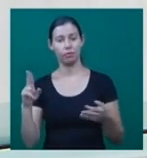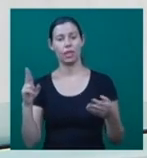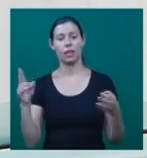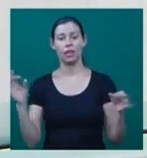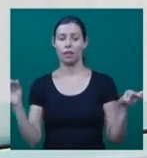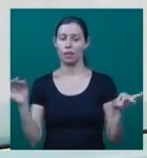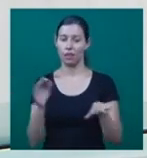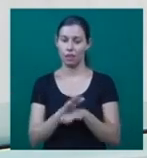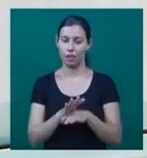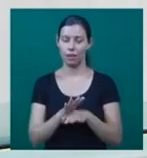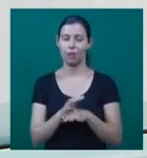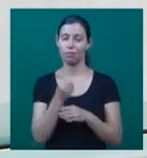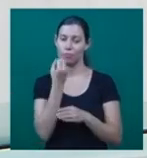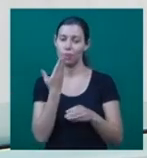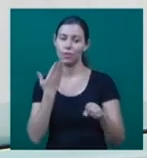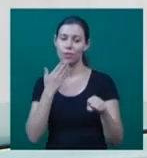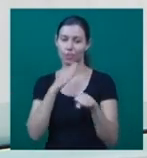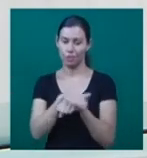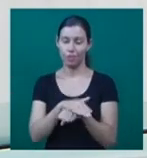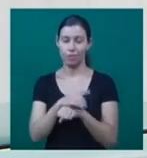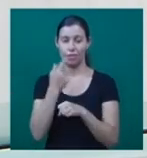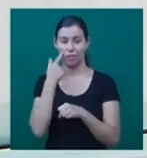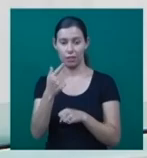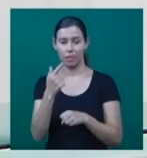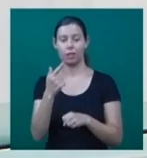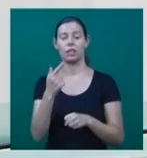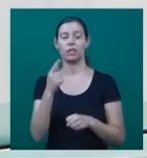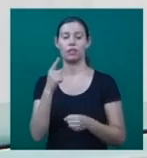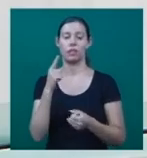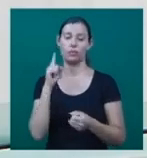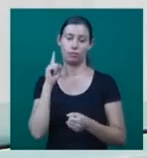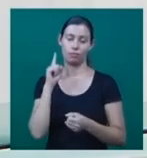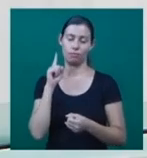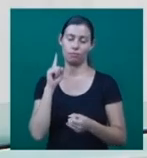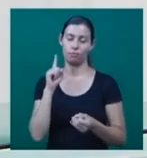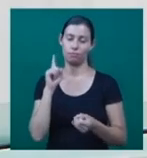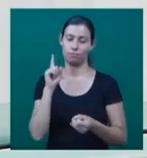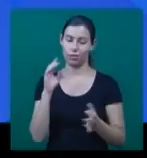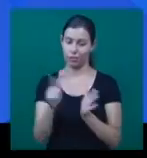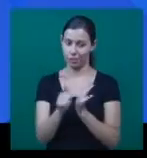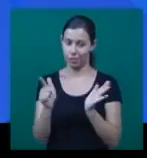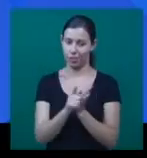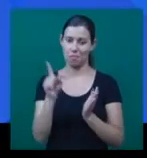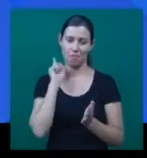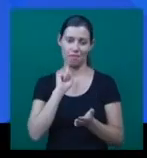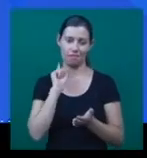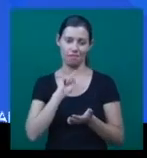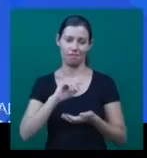Uma excelente noite para você. Fique agora com o Jornal Minas, segunda edição. Até amanhã.